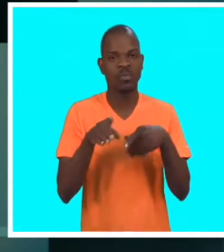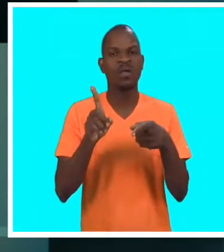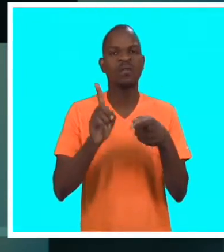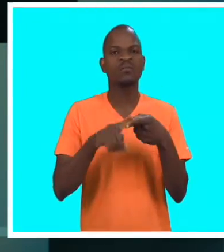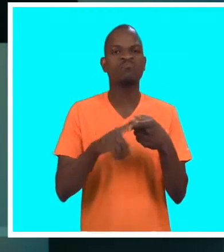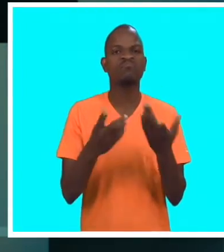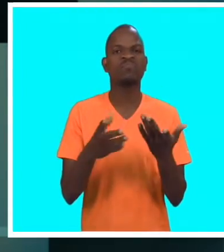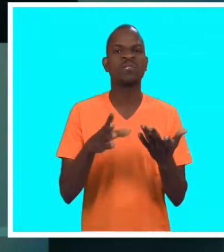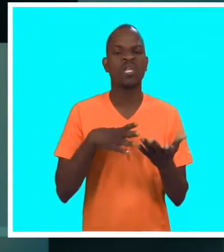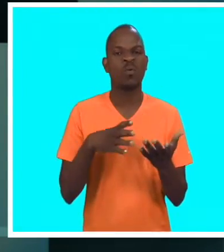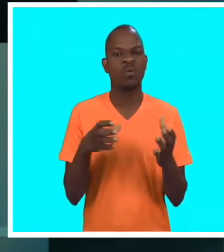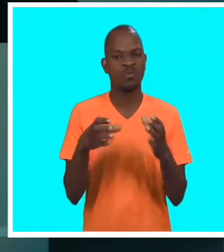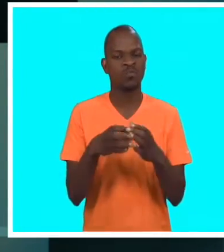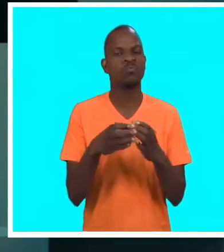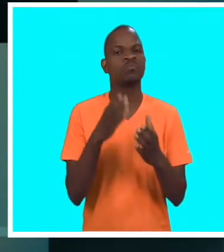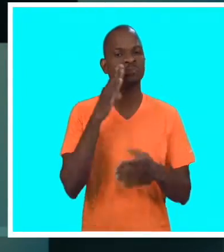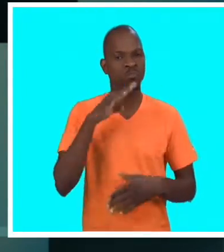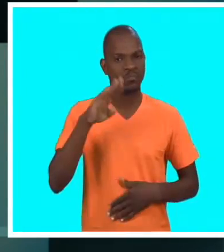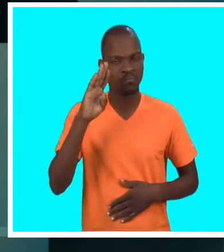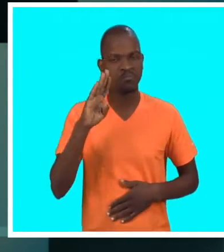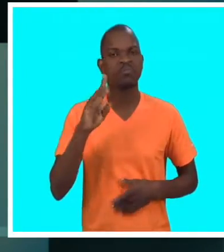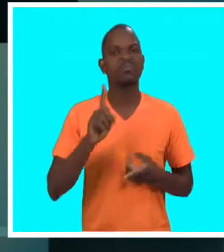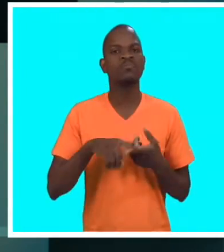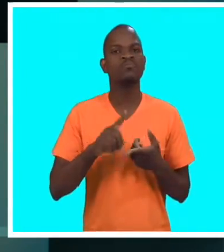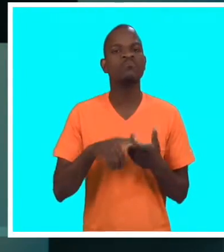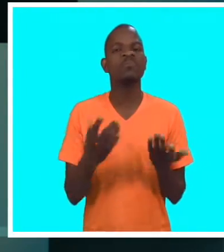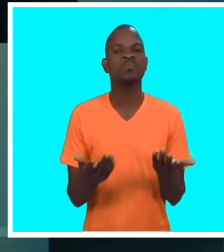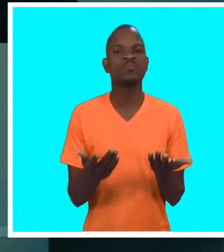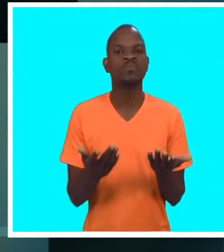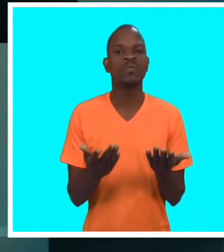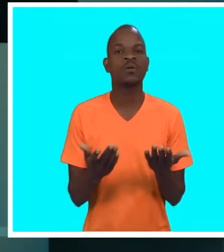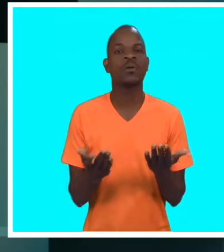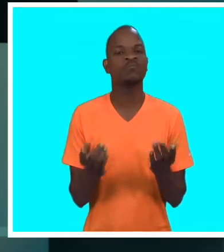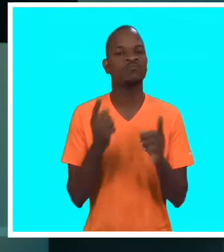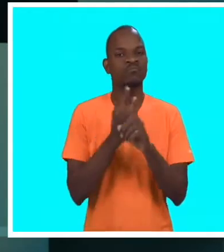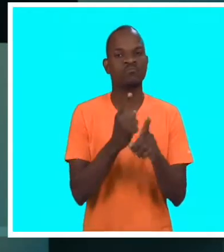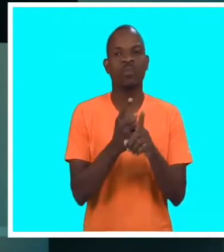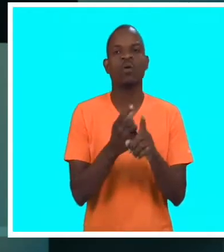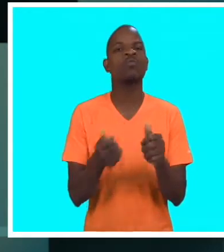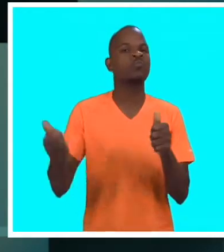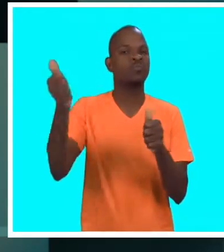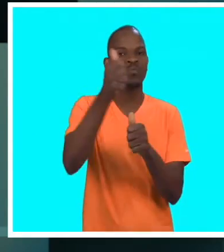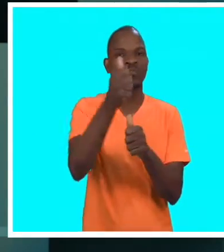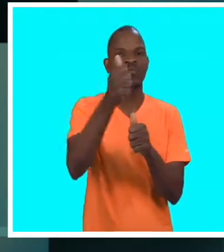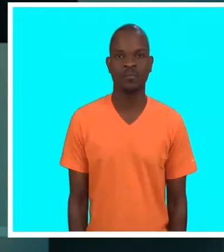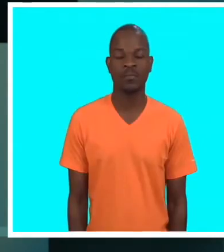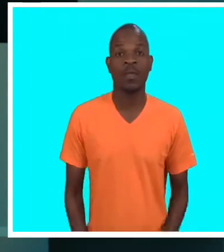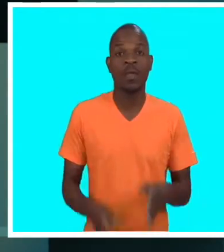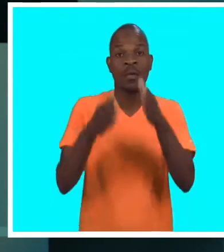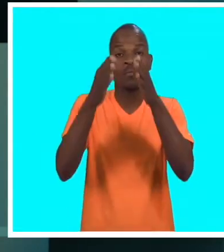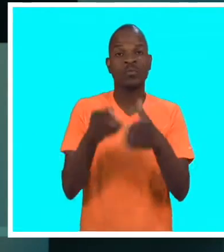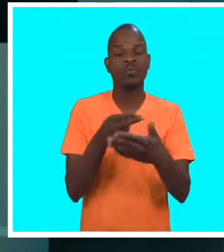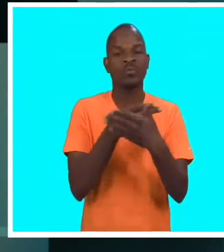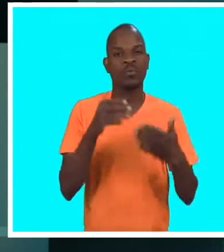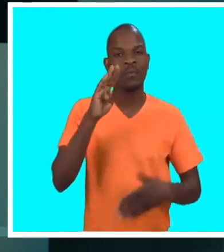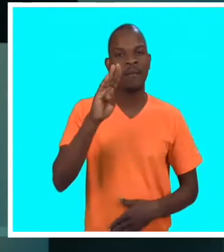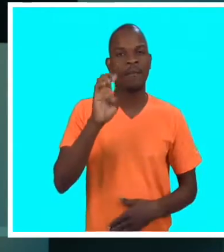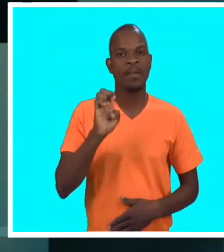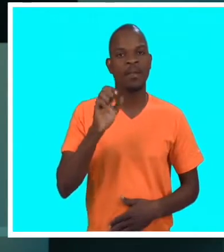plantel. Mas temos uma boa linha e faremos o melhor possível e estaremos nos lugares cimeiros. Bilhetuel